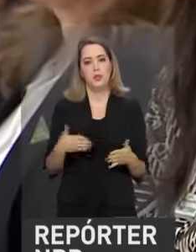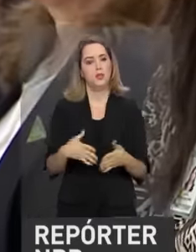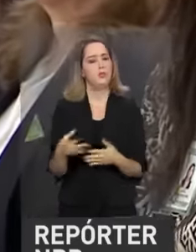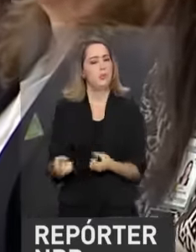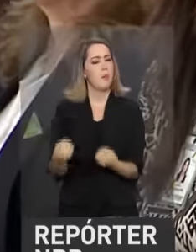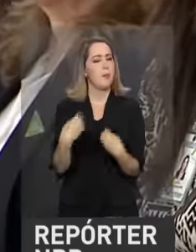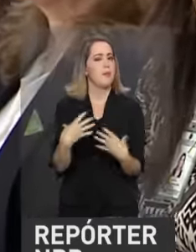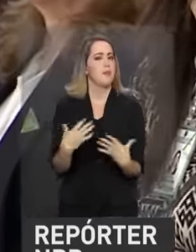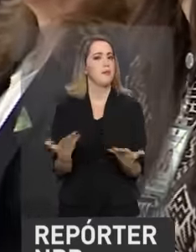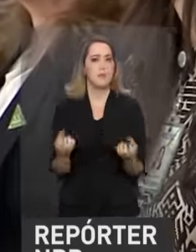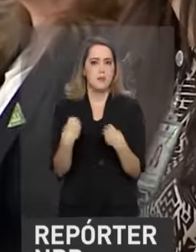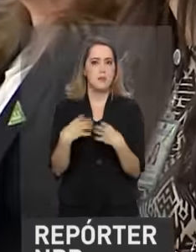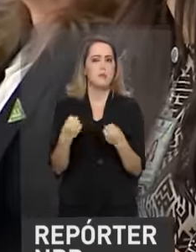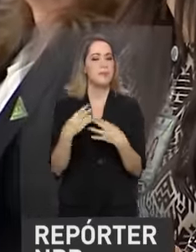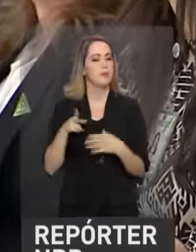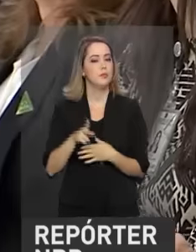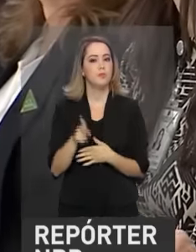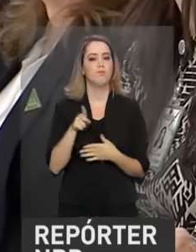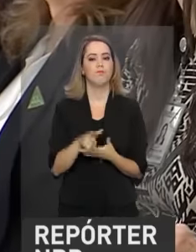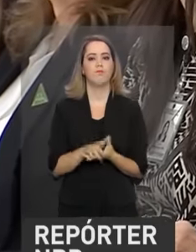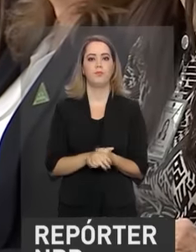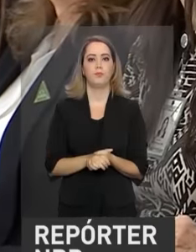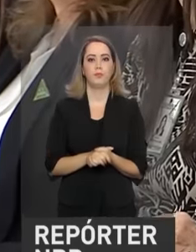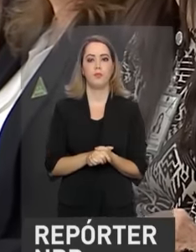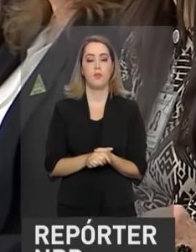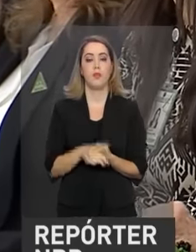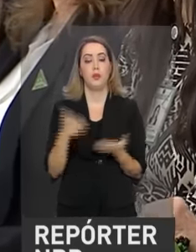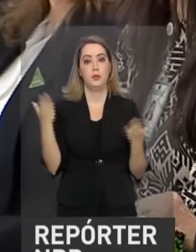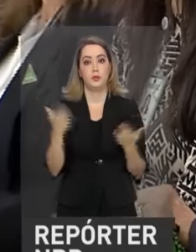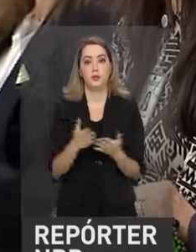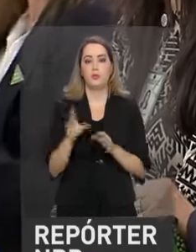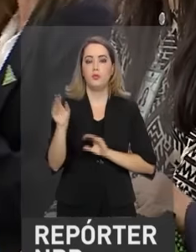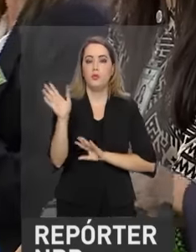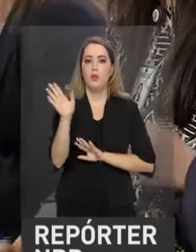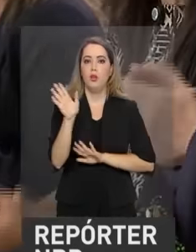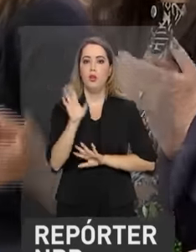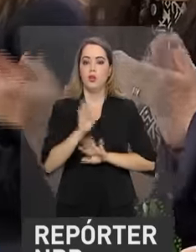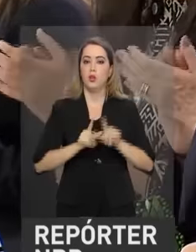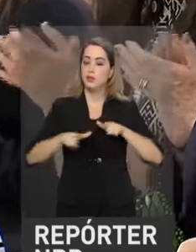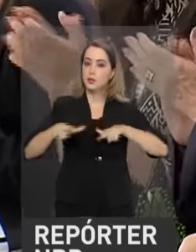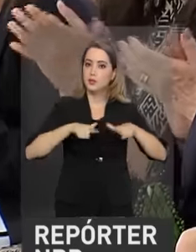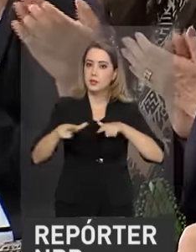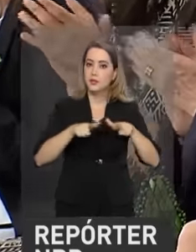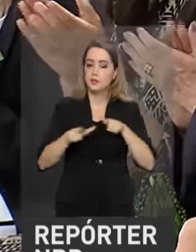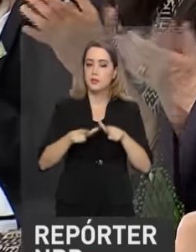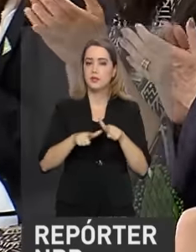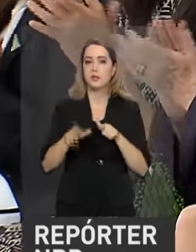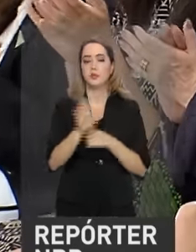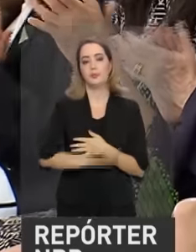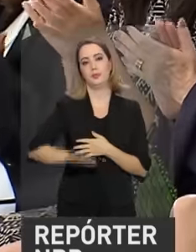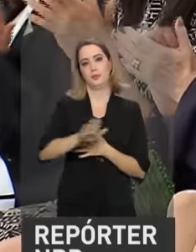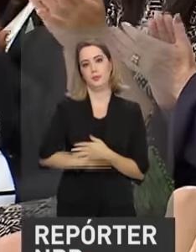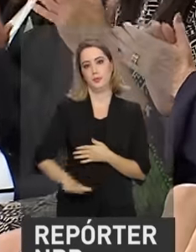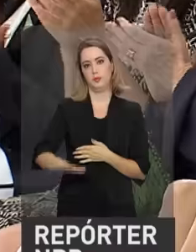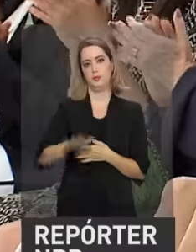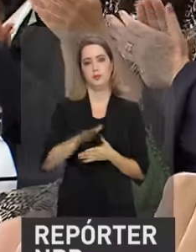inspiradora nessa questão, nos trabalhos da primeira infância.